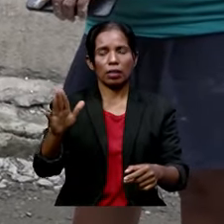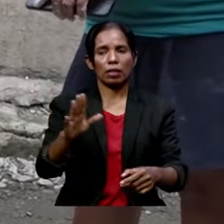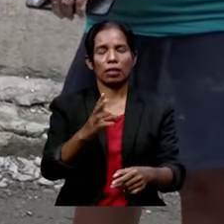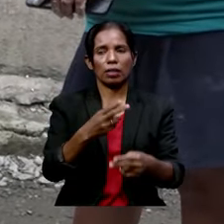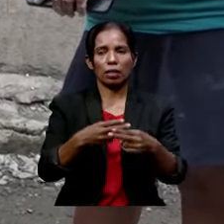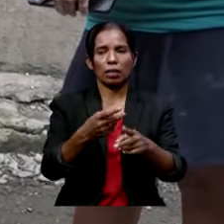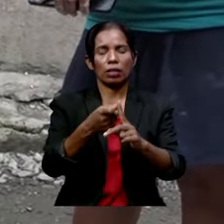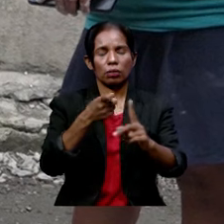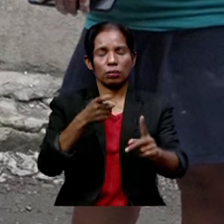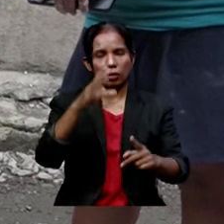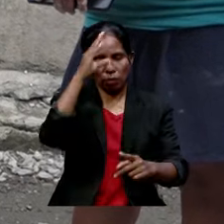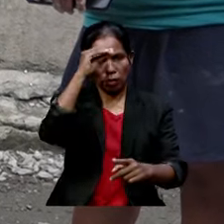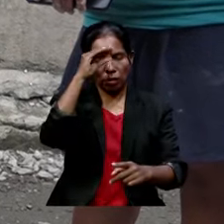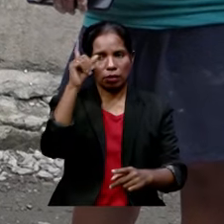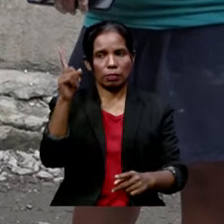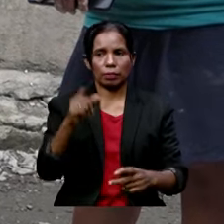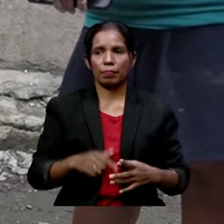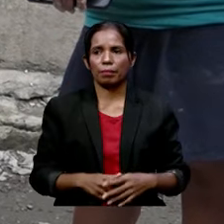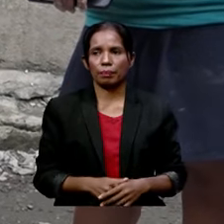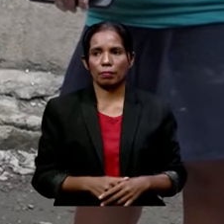husi mane refere.